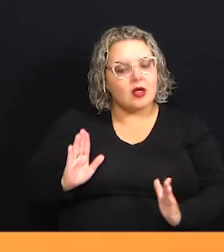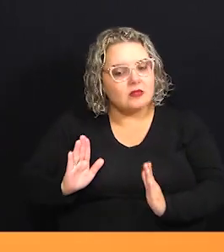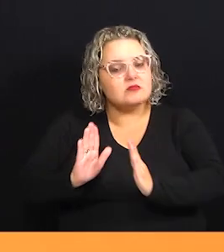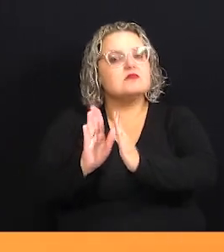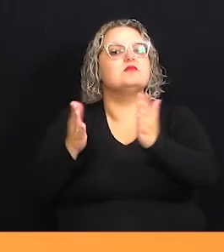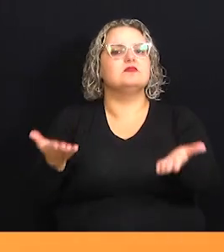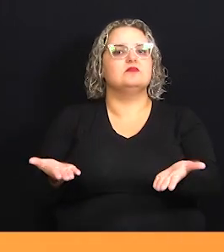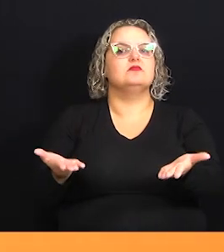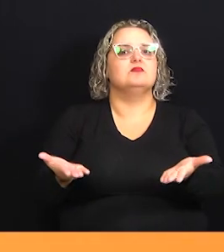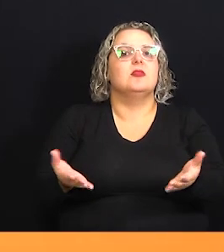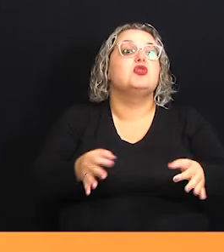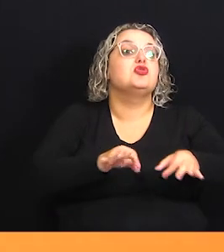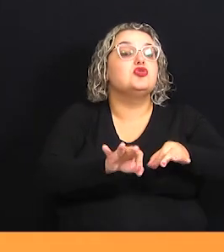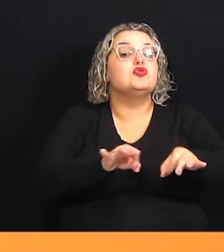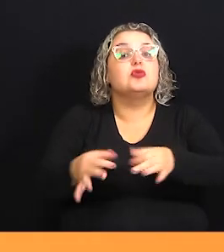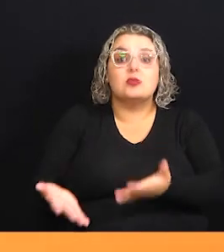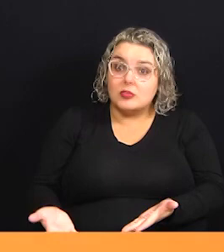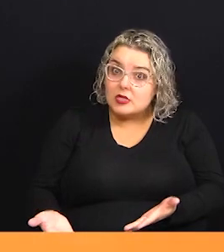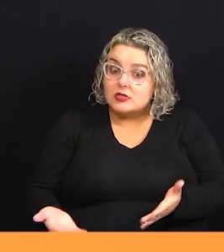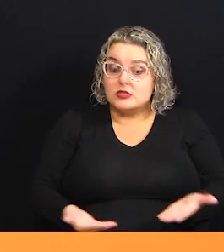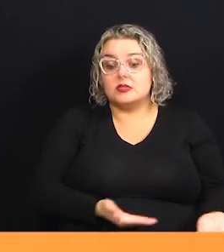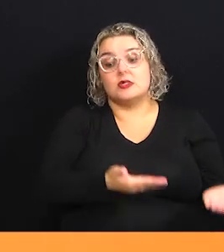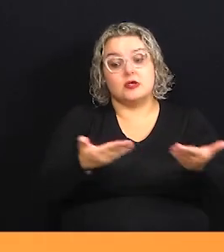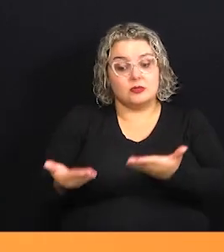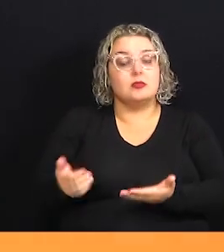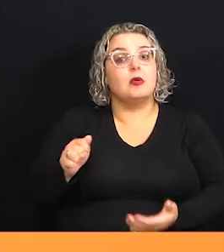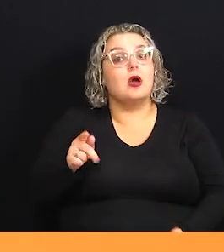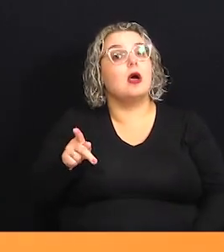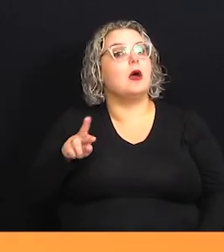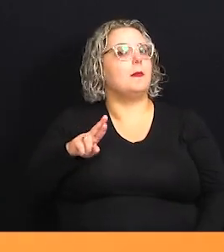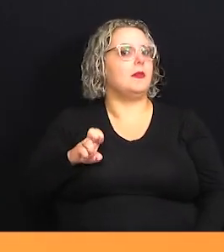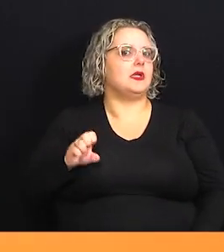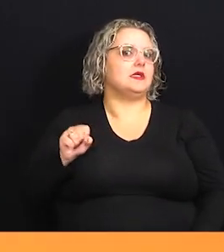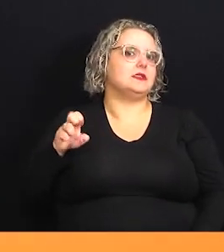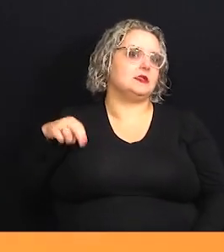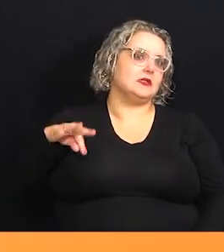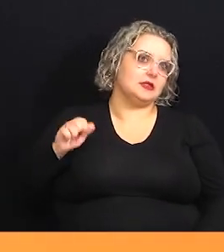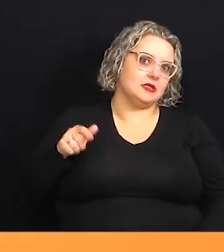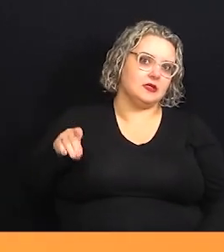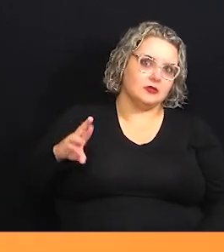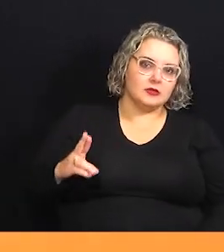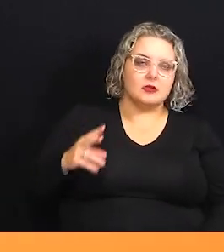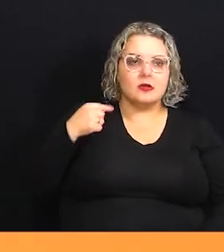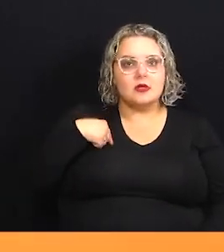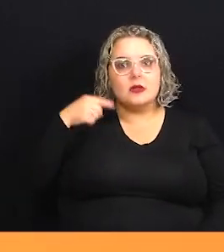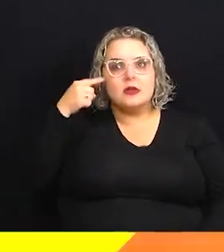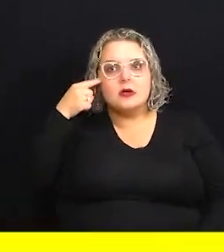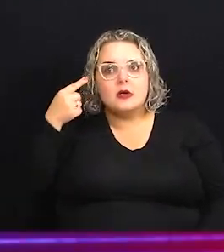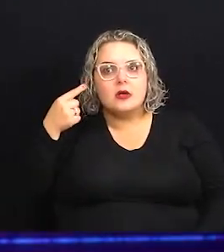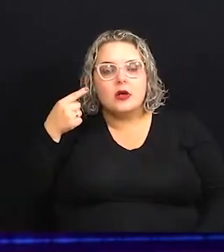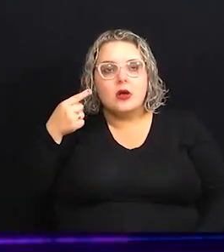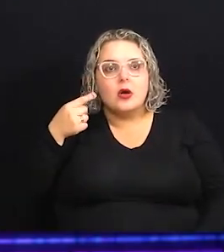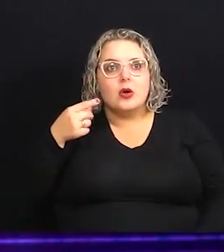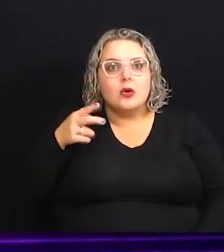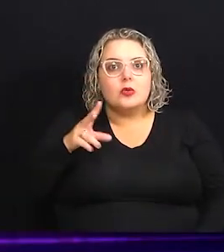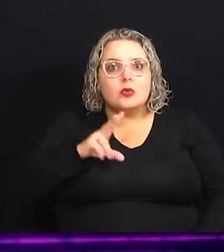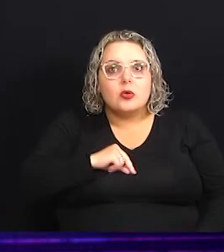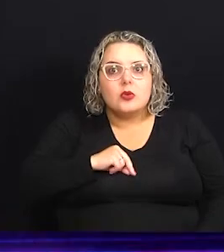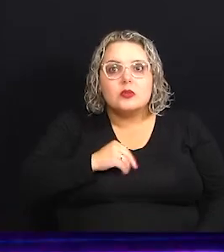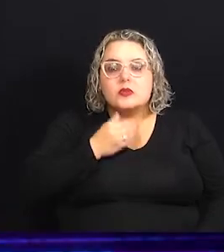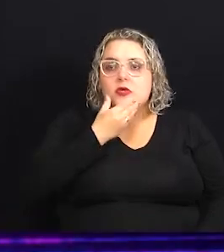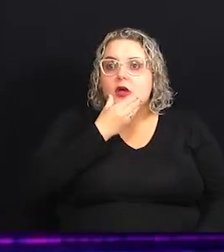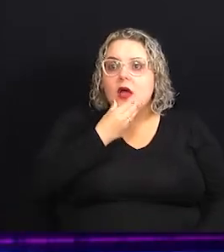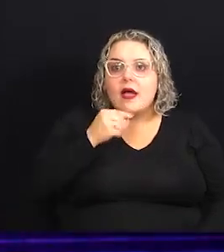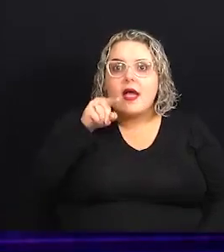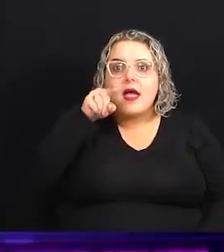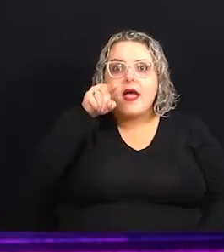falando na linha de frente de um programa, sendo apresentador, ele te vê e ele pensa, isso é para mim também.